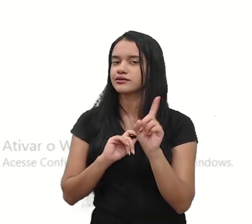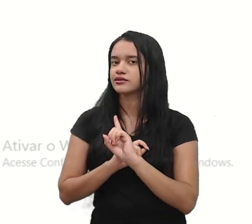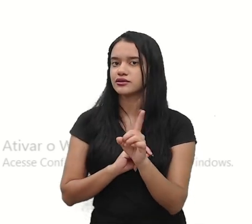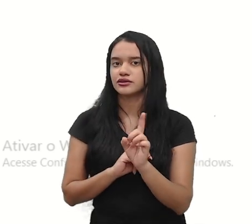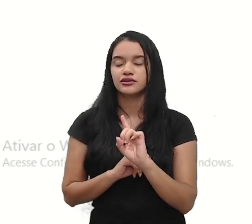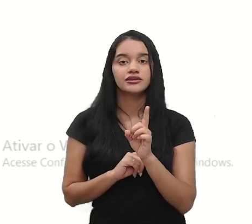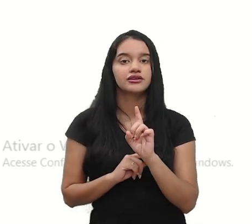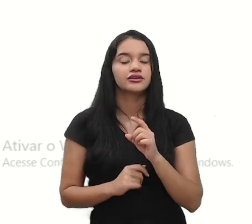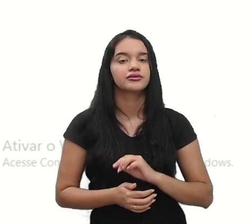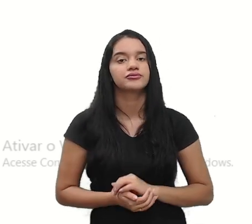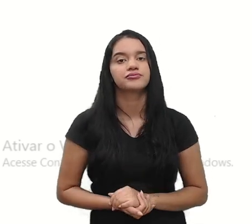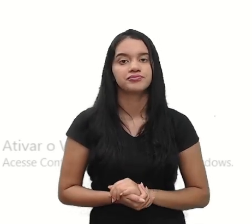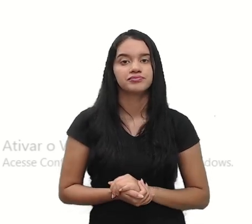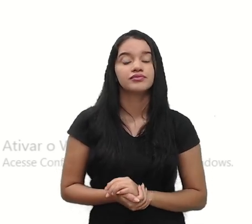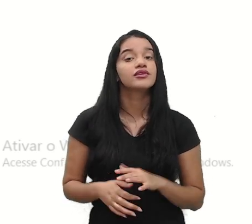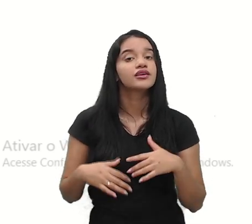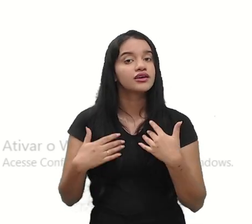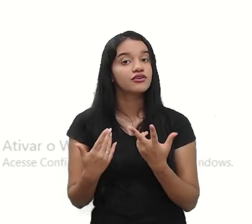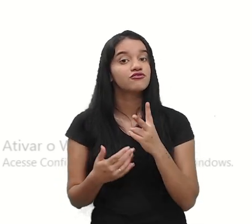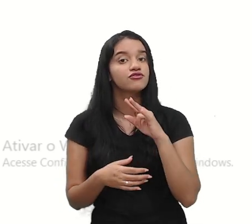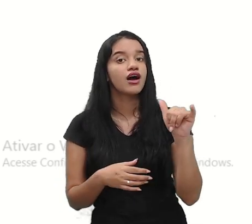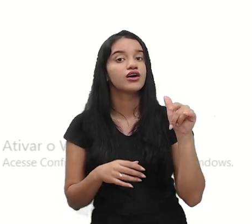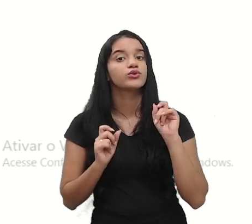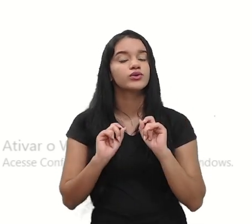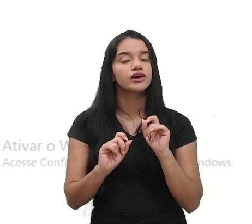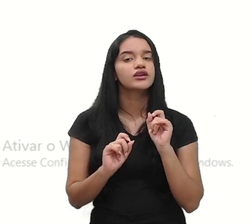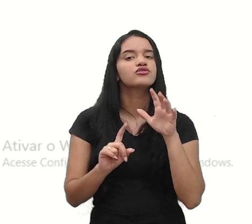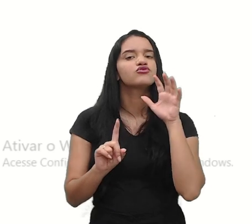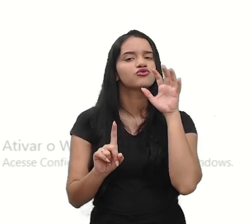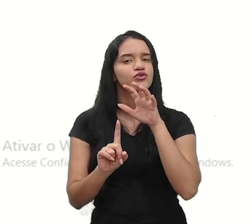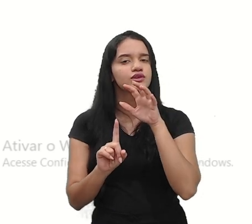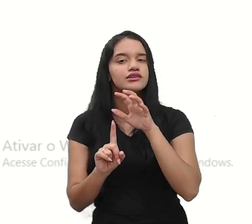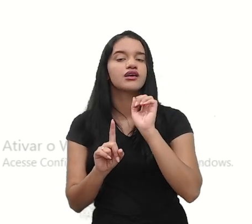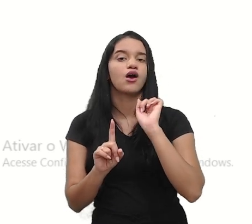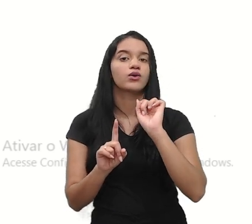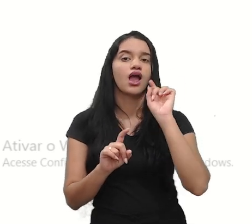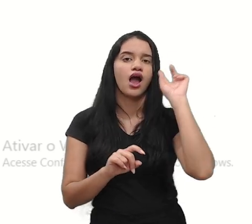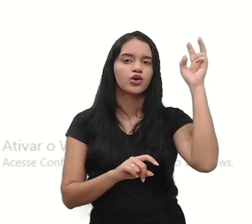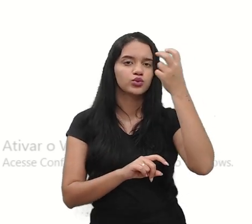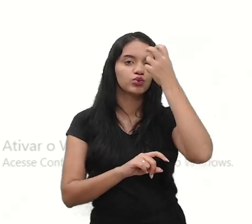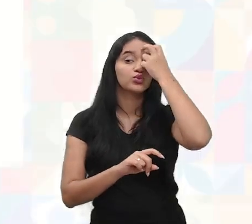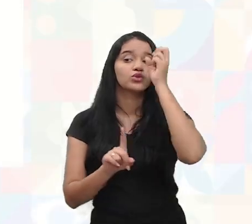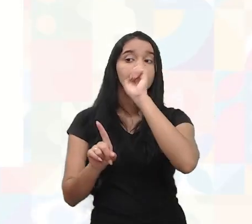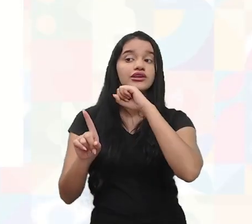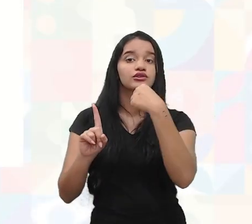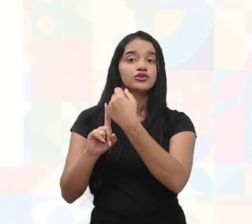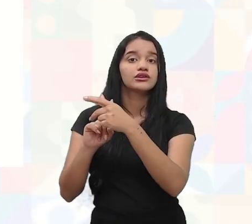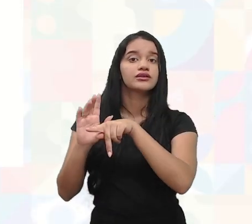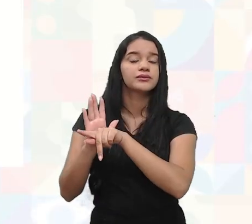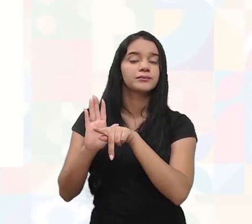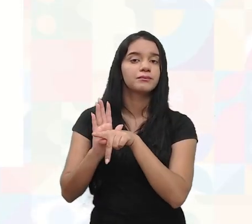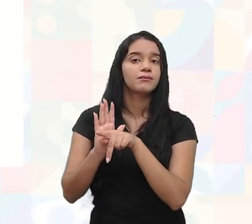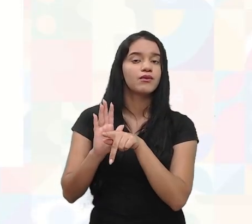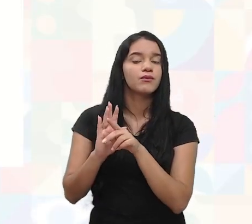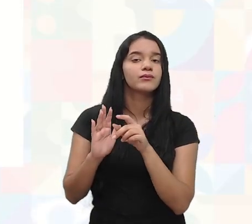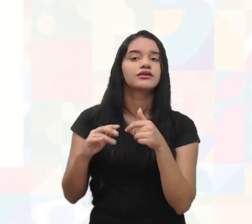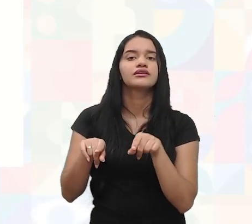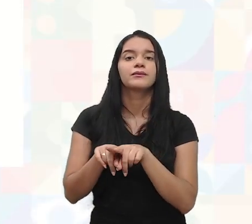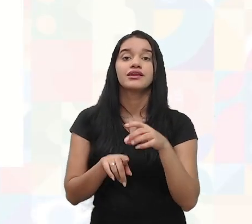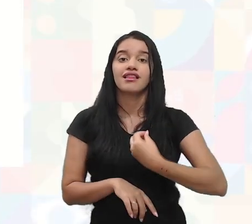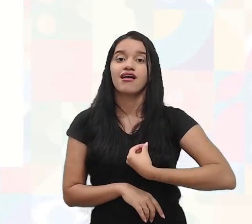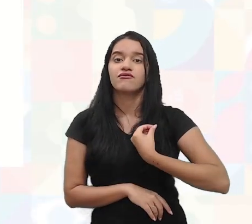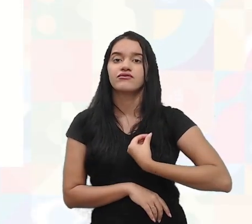extrapola essa questão econômica. Ele vai influenciar também a cultura daquela sociedade. Ele vai influenciar na vida